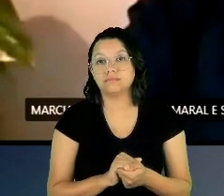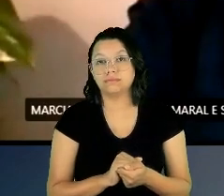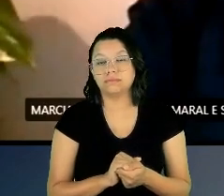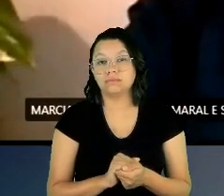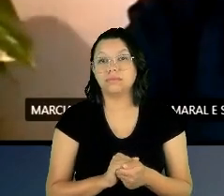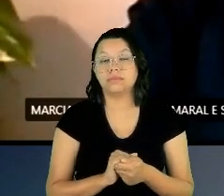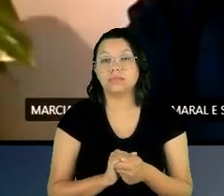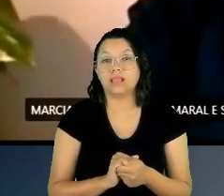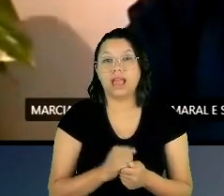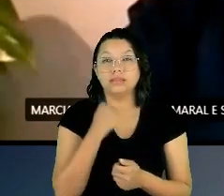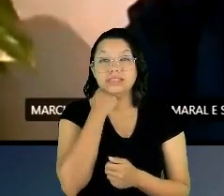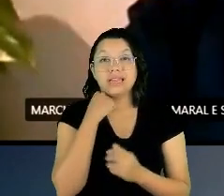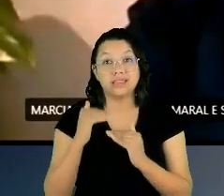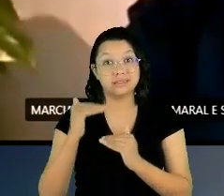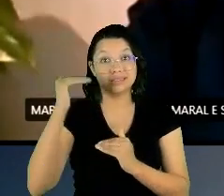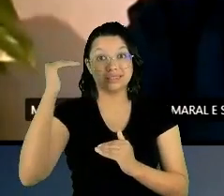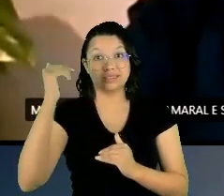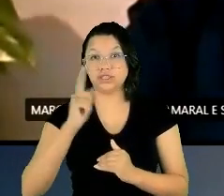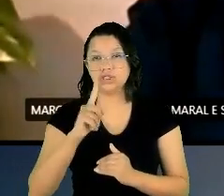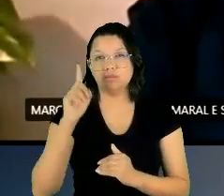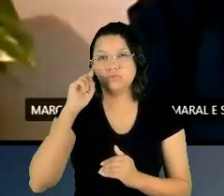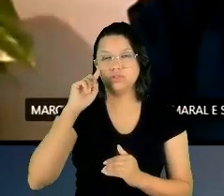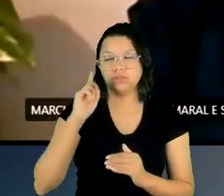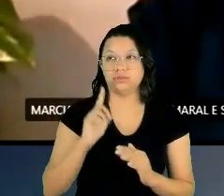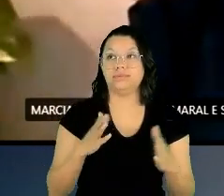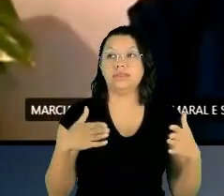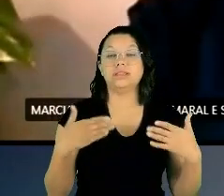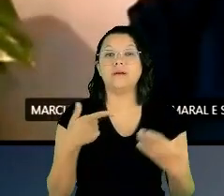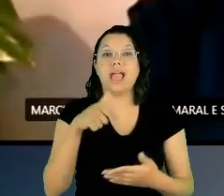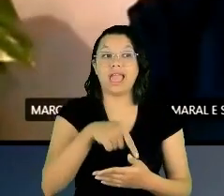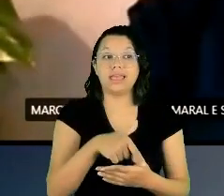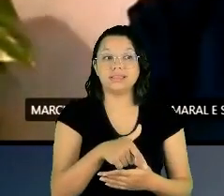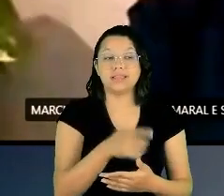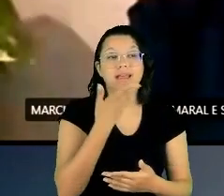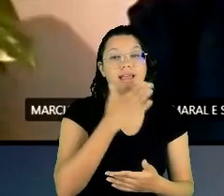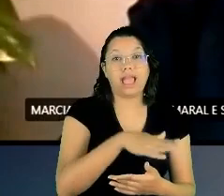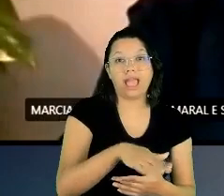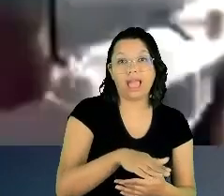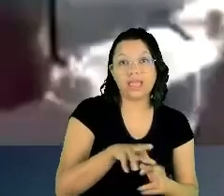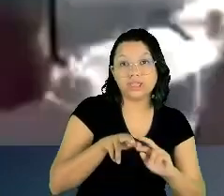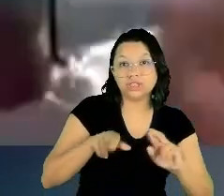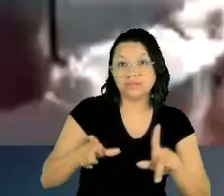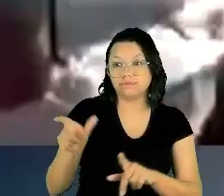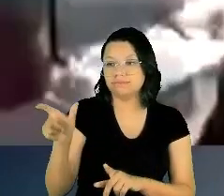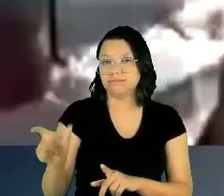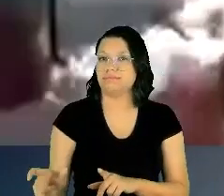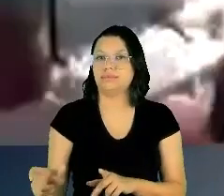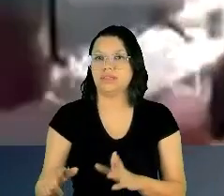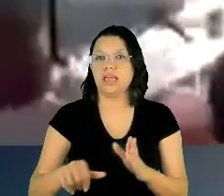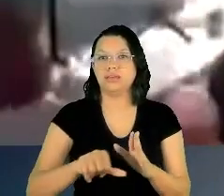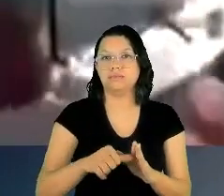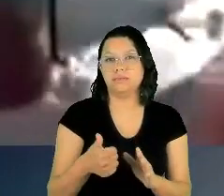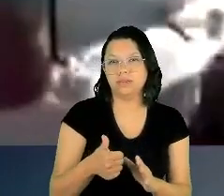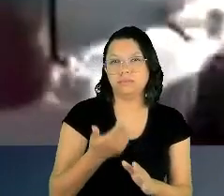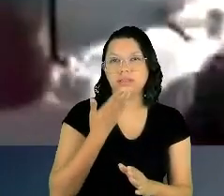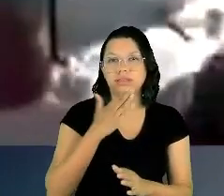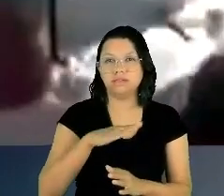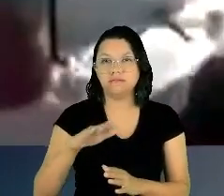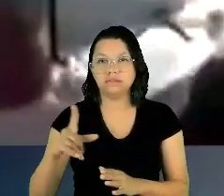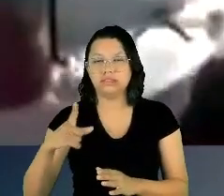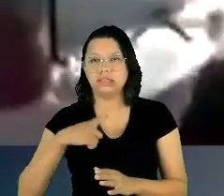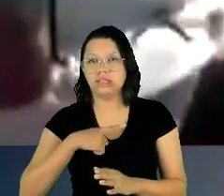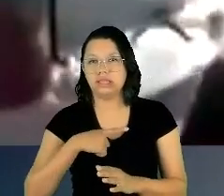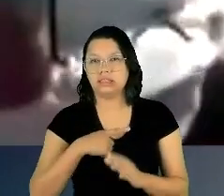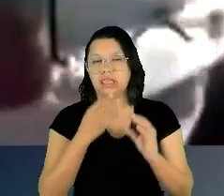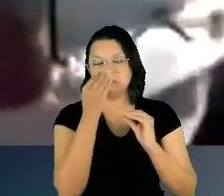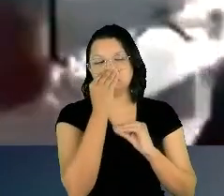dia. E essa criança já não é igual a outra em vários níveis. Assim como a primeira infância, né? A primeira